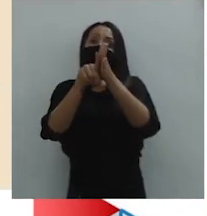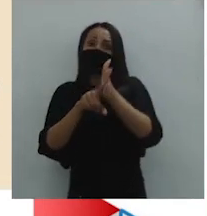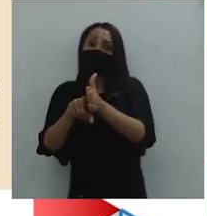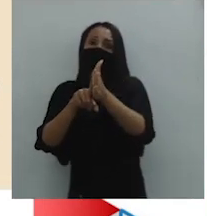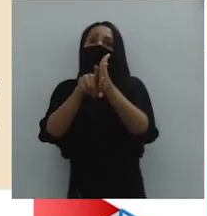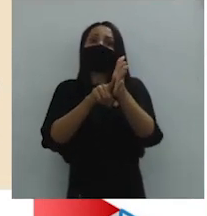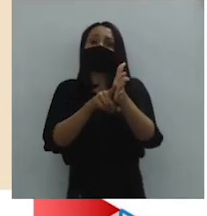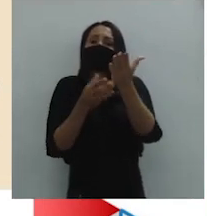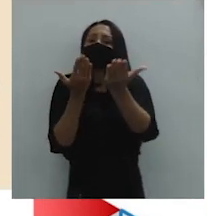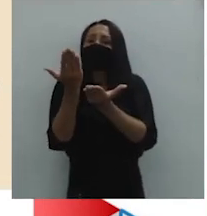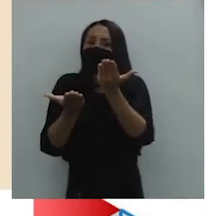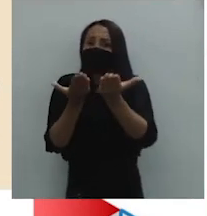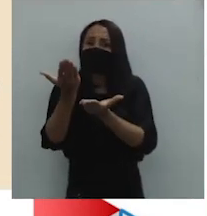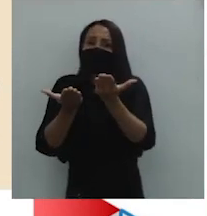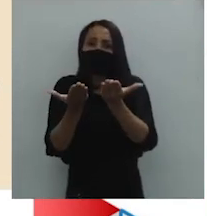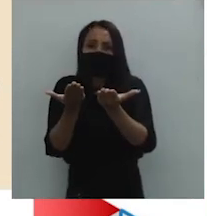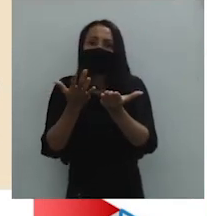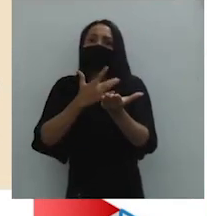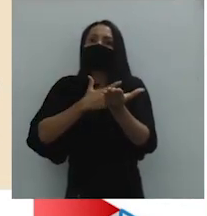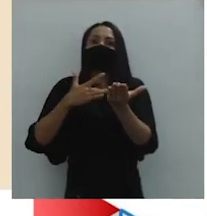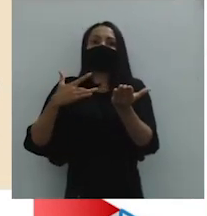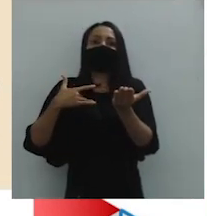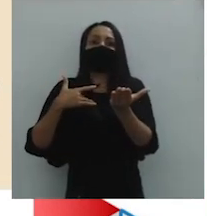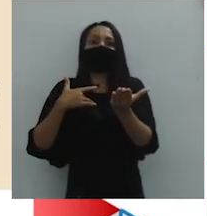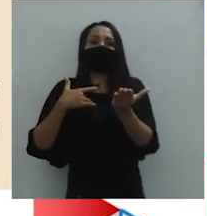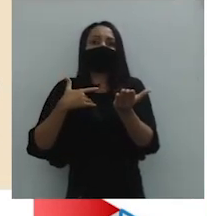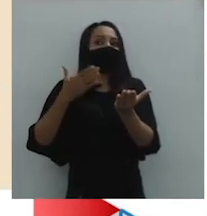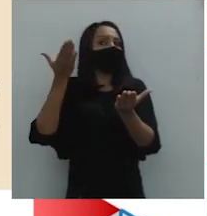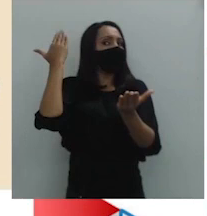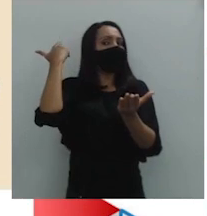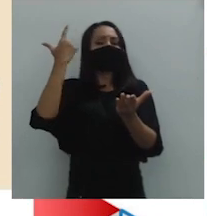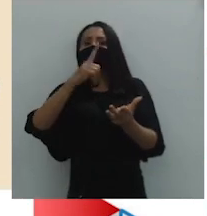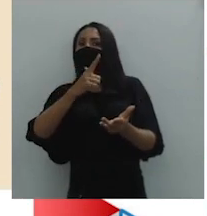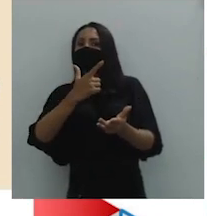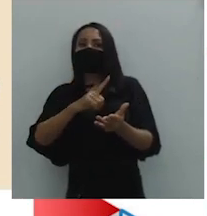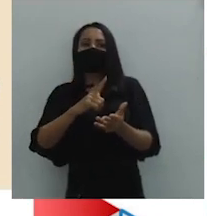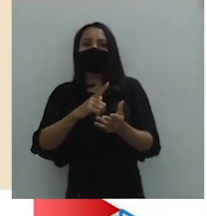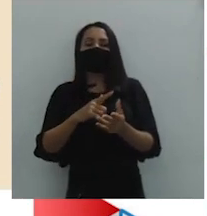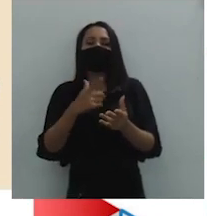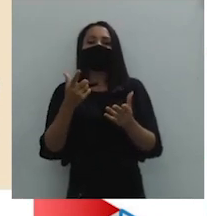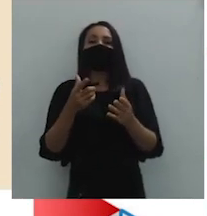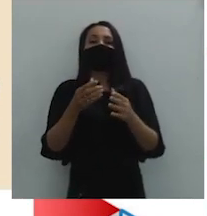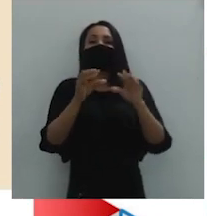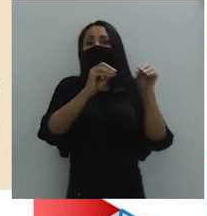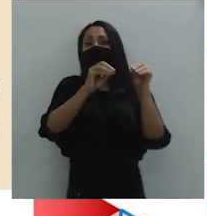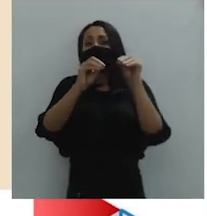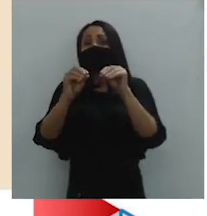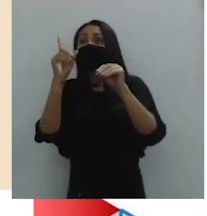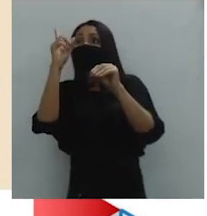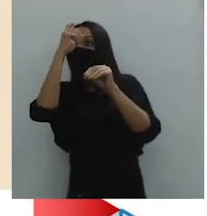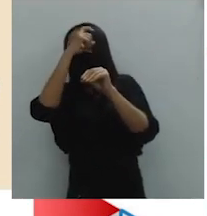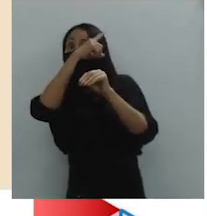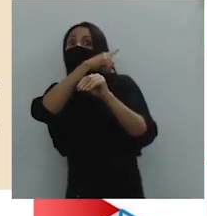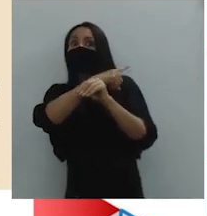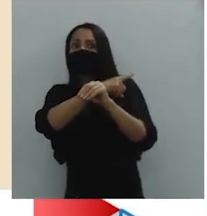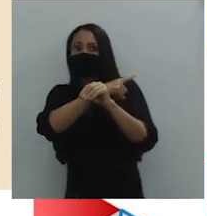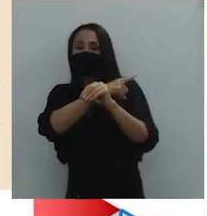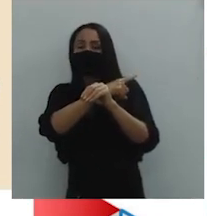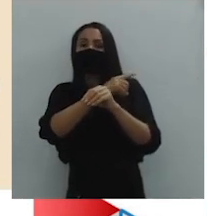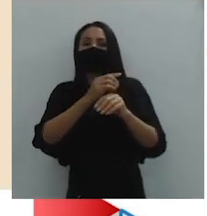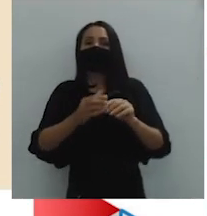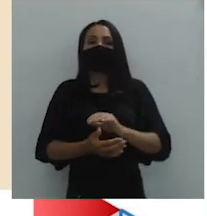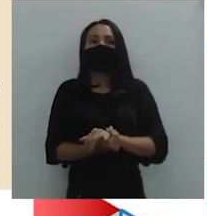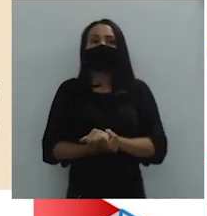precoce para se tratar, certo? Antigamente não tinha isso. O deslocamento também era mais difícil. Aqui também